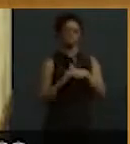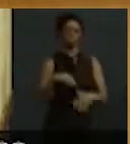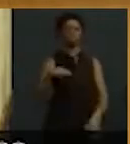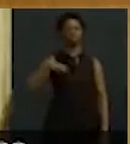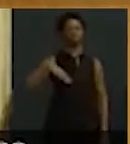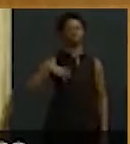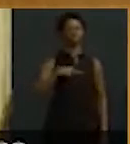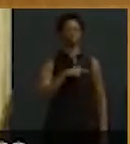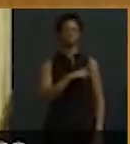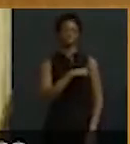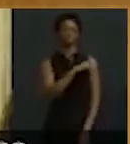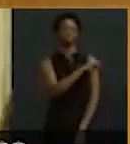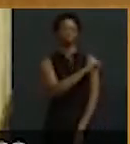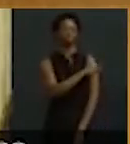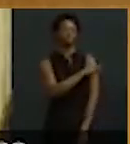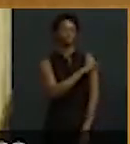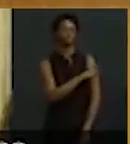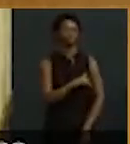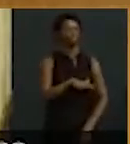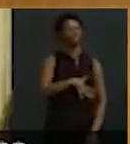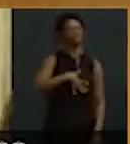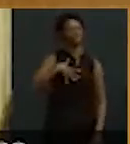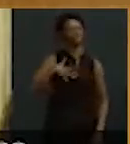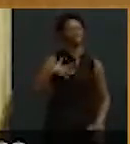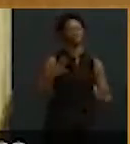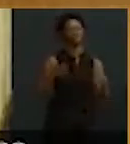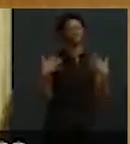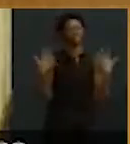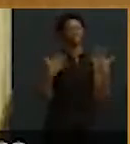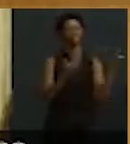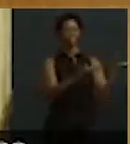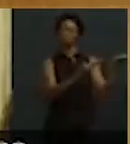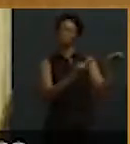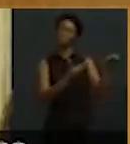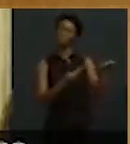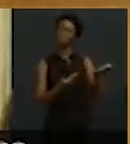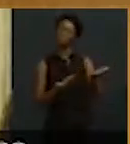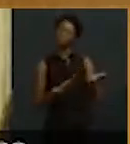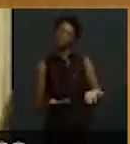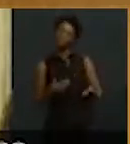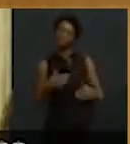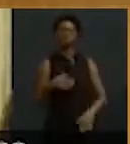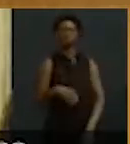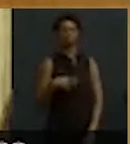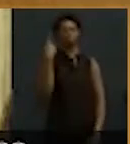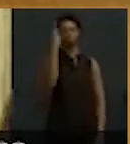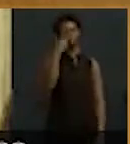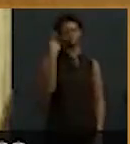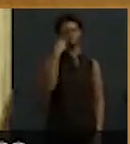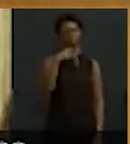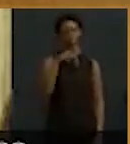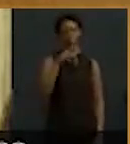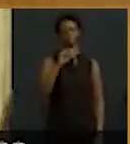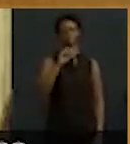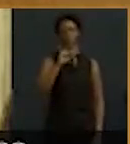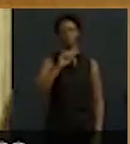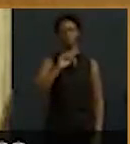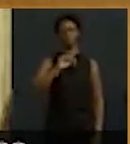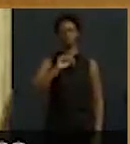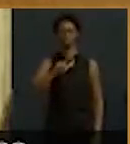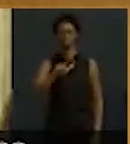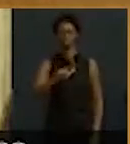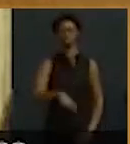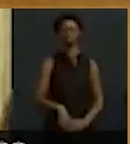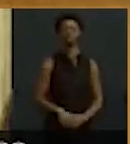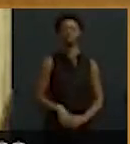do Estado do Rio de Janeiro tem a honra de convidar o promotor de justiça Rafael Luiz Lemos de